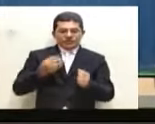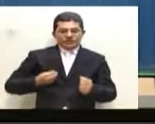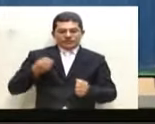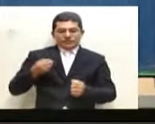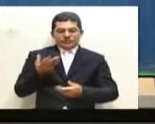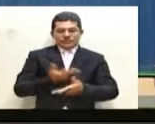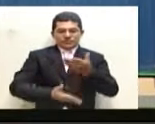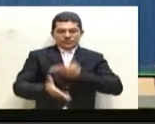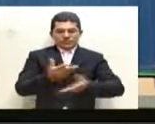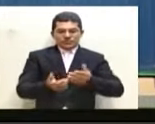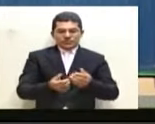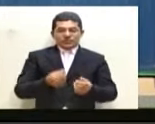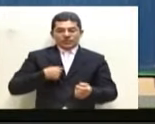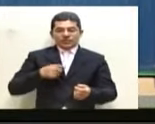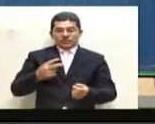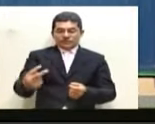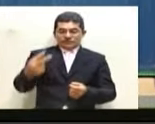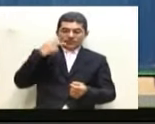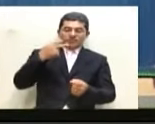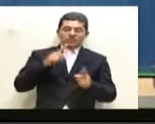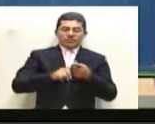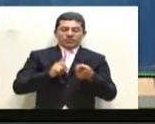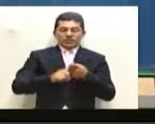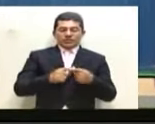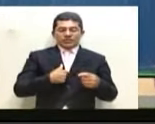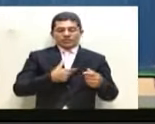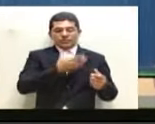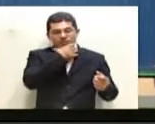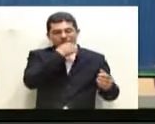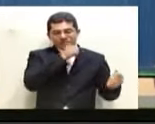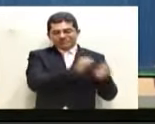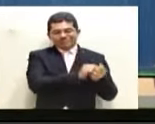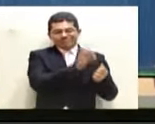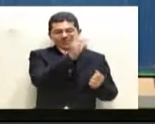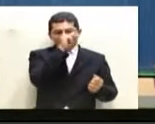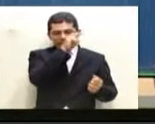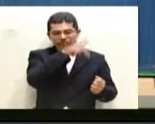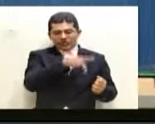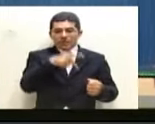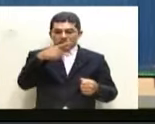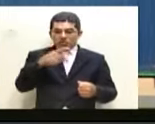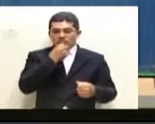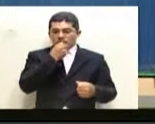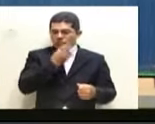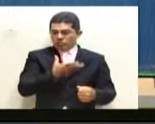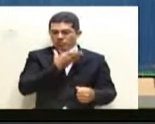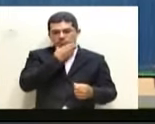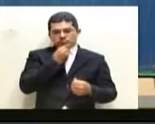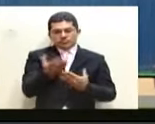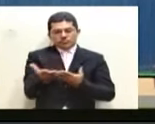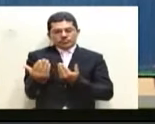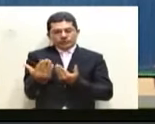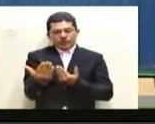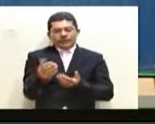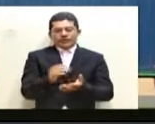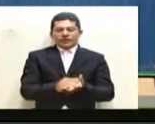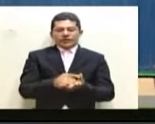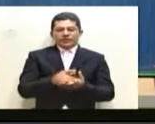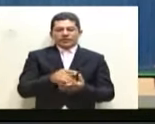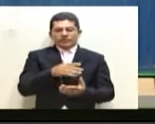muito mais do que eu pude viver perto do meu pai. Mas um bom garoto, um garoto estudioso, que está alcançando